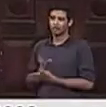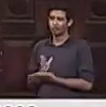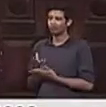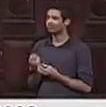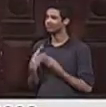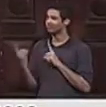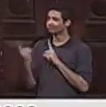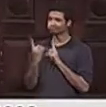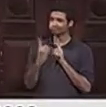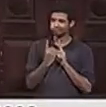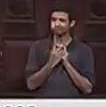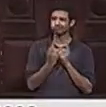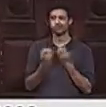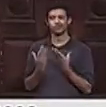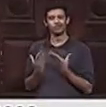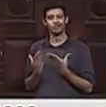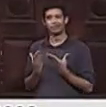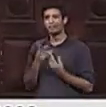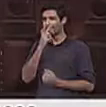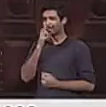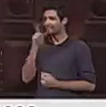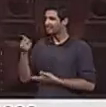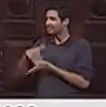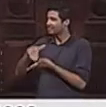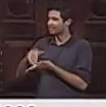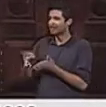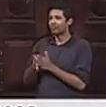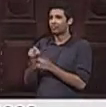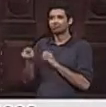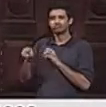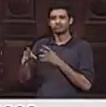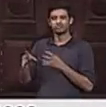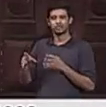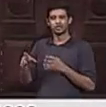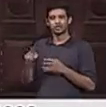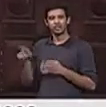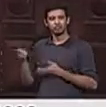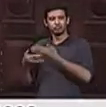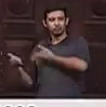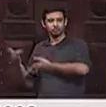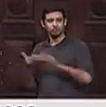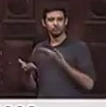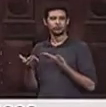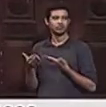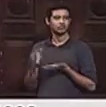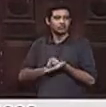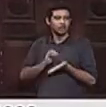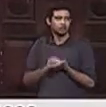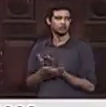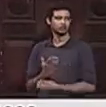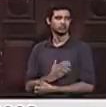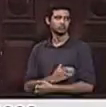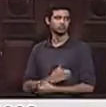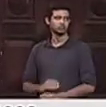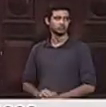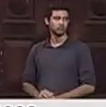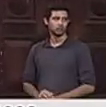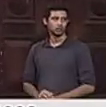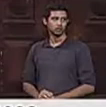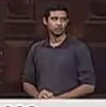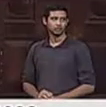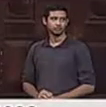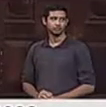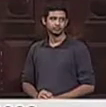e parece que a Secretaria de Educação tende a se movimentar nesse sentido, mas amanhã voltarei ao tema de como